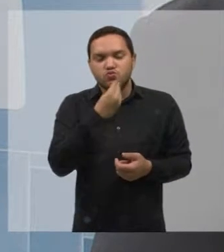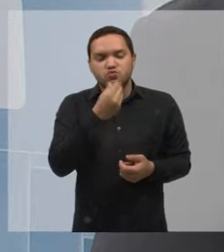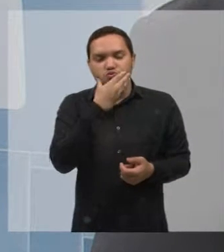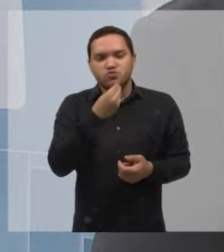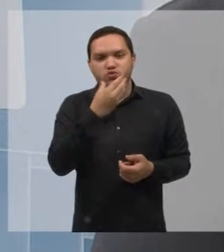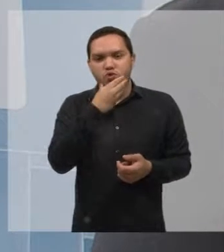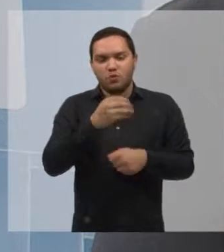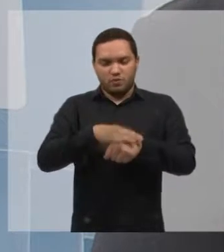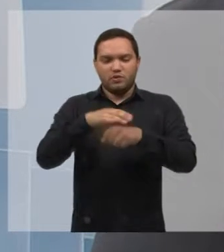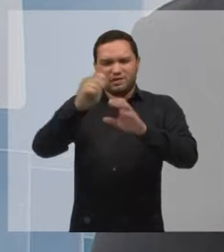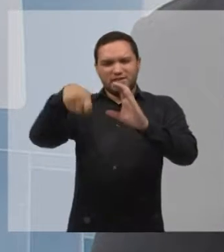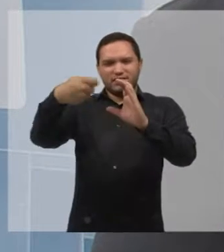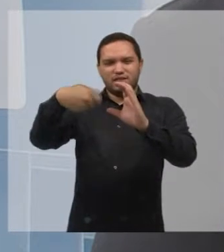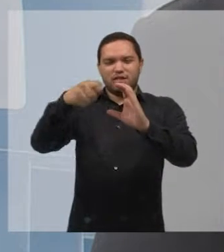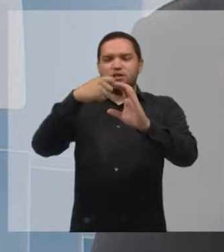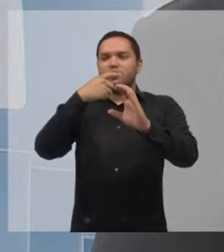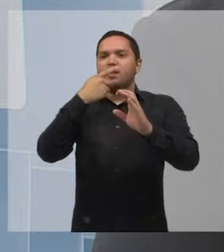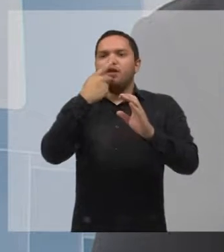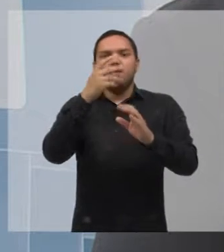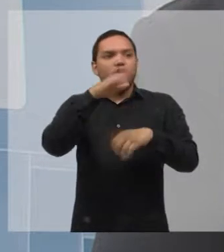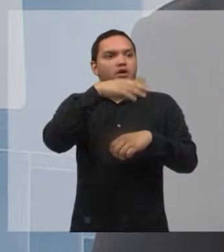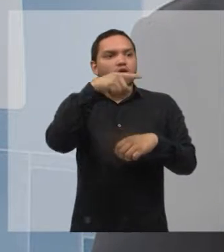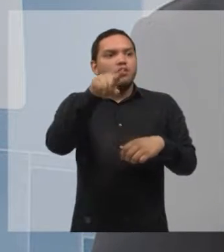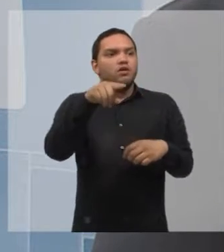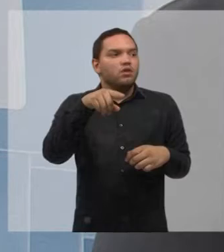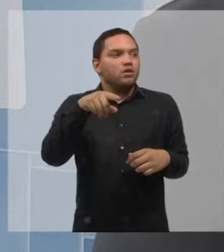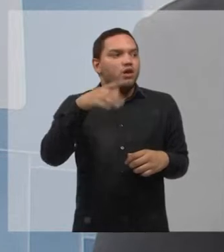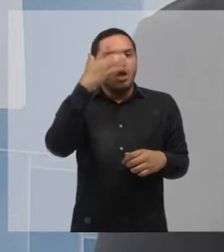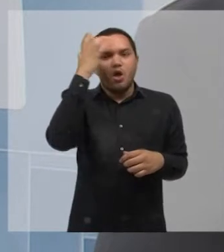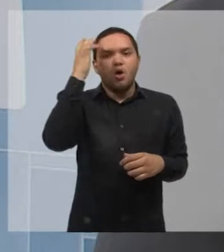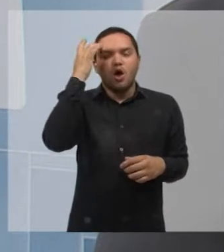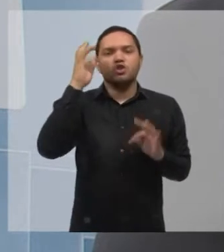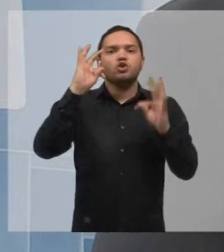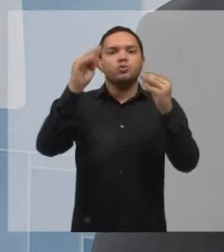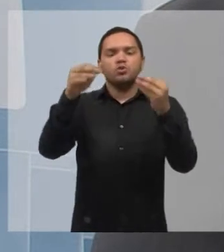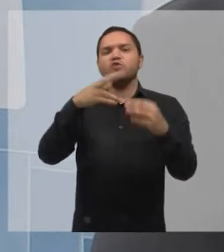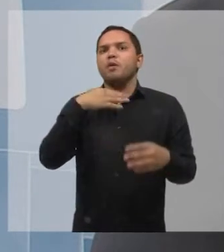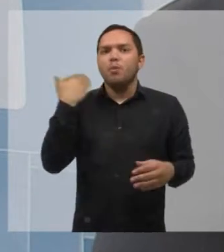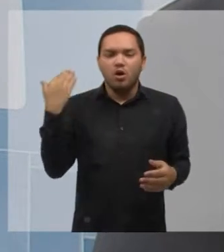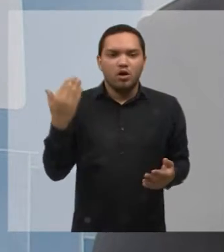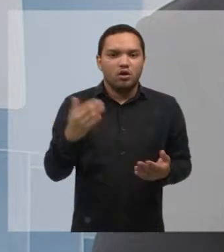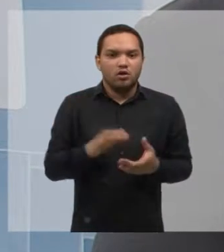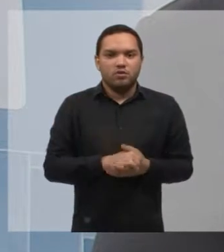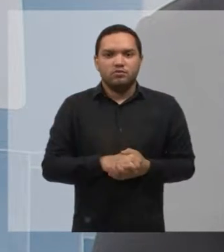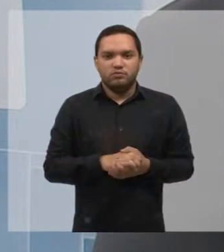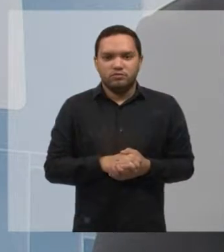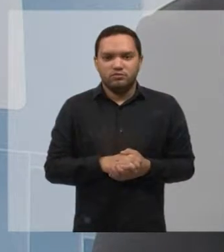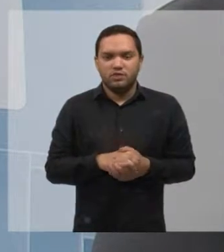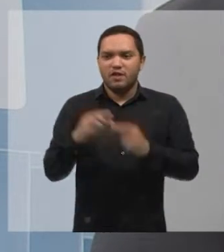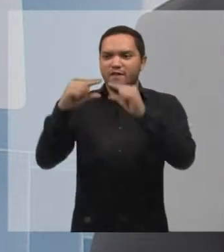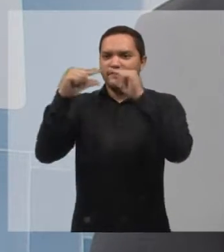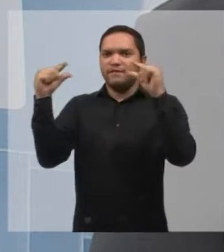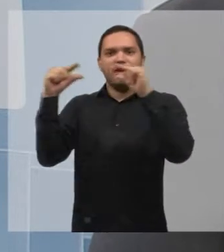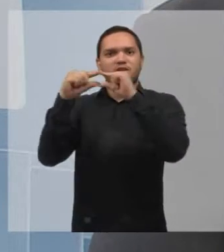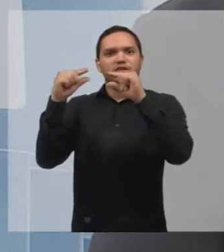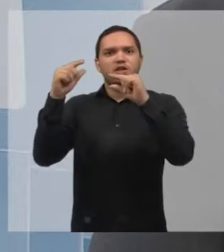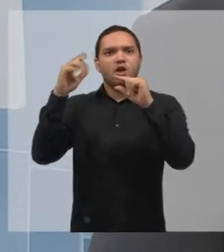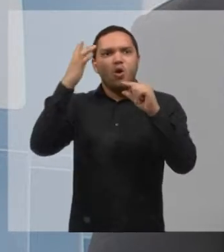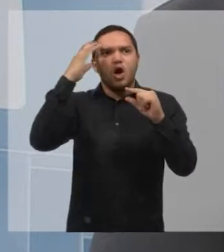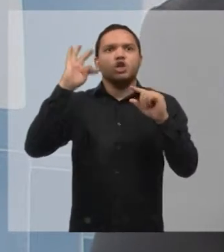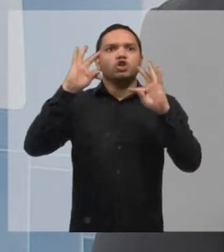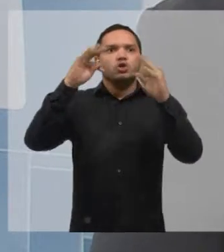ele dizia para o outro, fulano, não vai sobreviver ninguém. Pronto, por quê? Por que essa frase que o Luiz colocou?